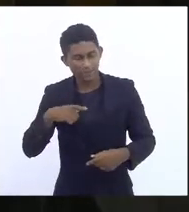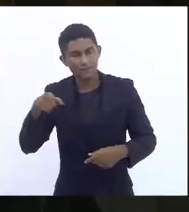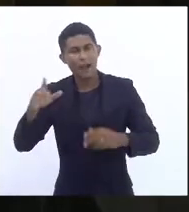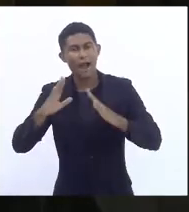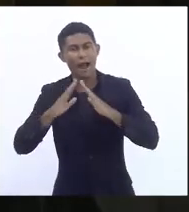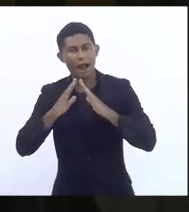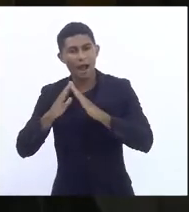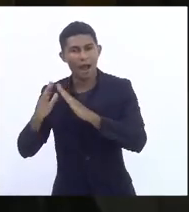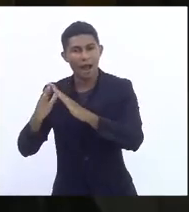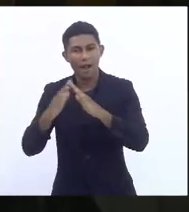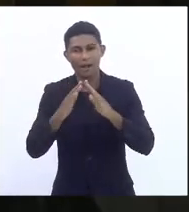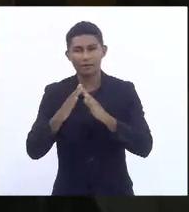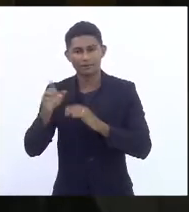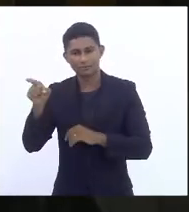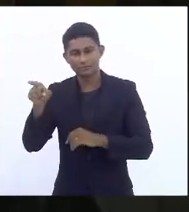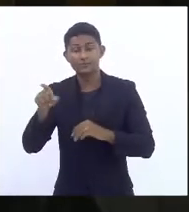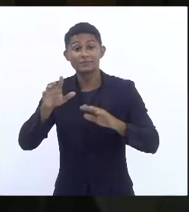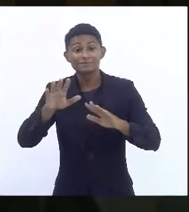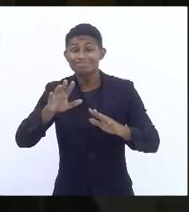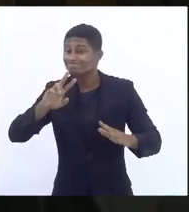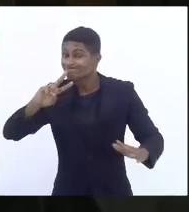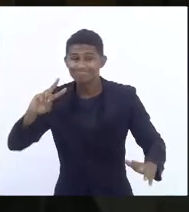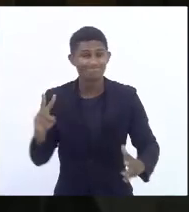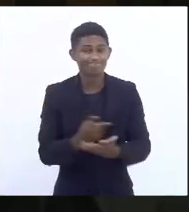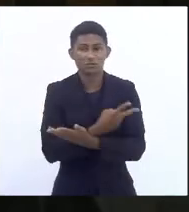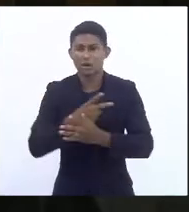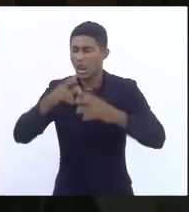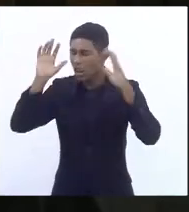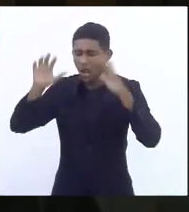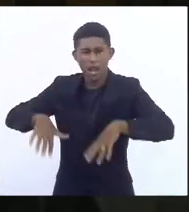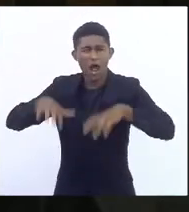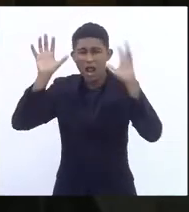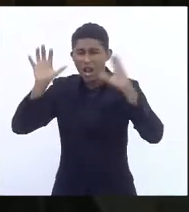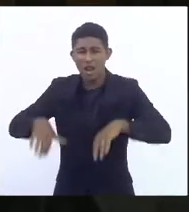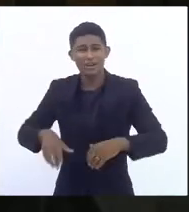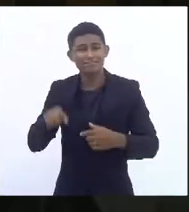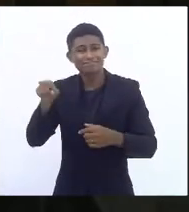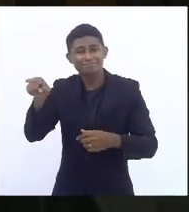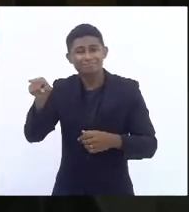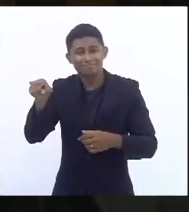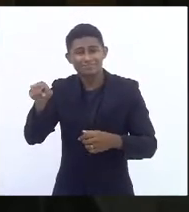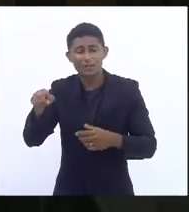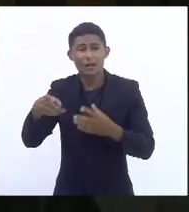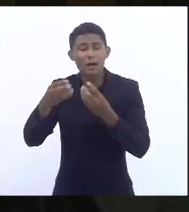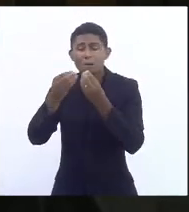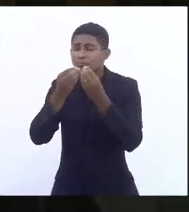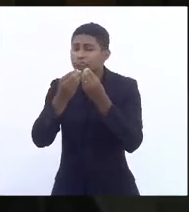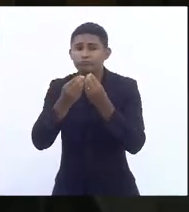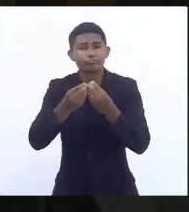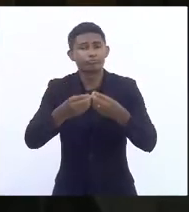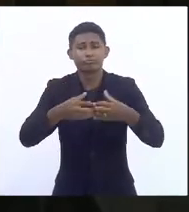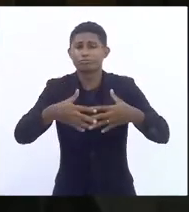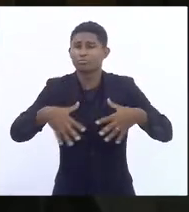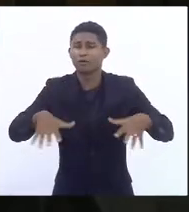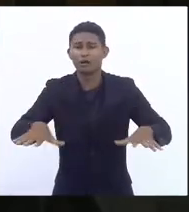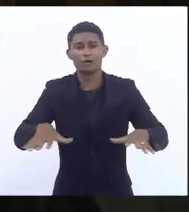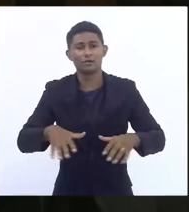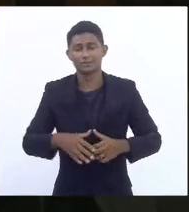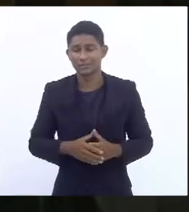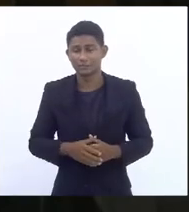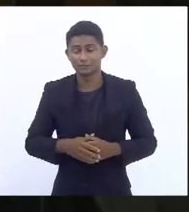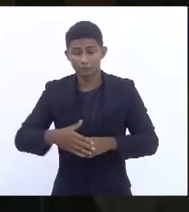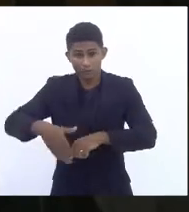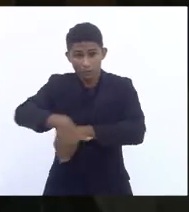duramente afetado com essa tragédia agora de Petrópolis. Como a